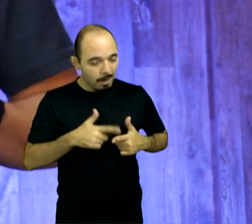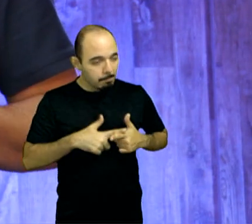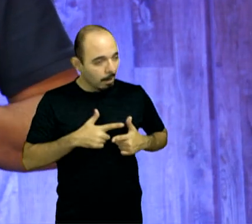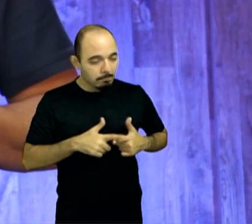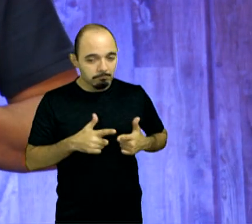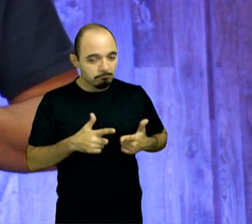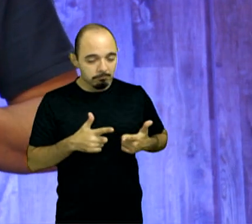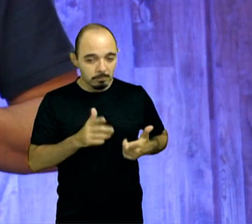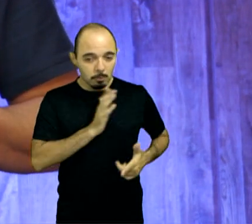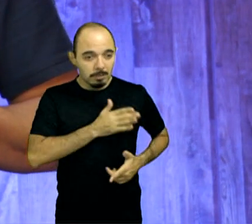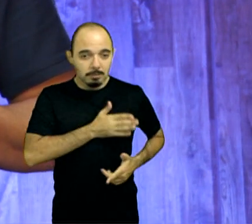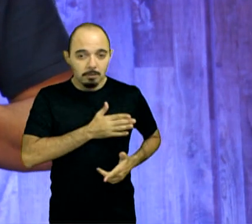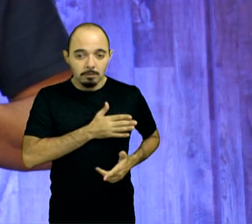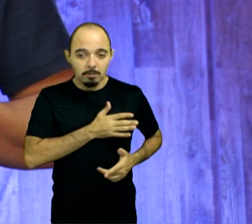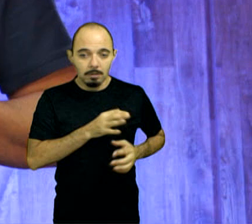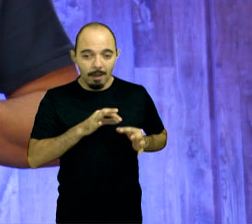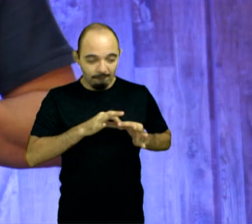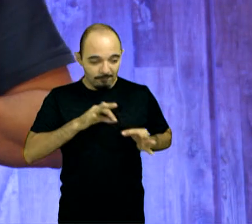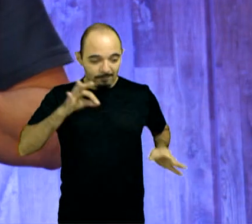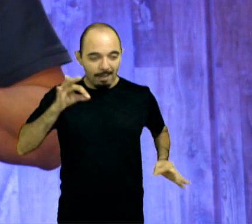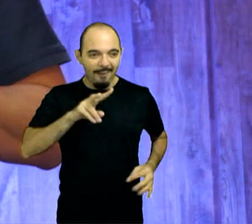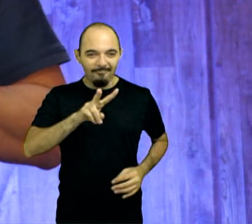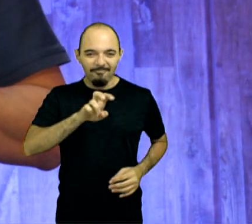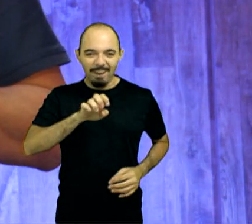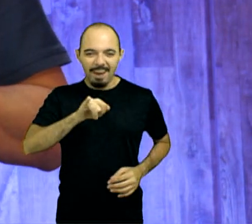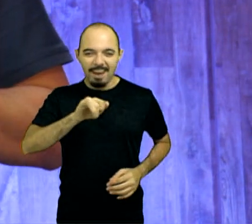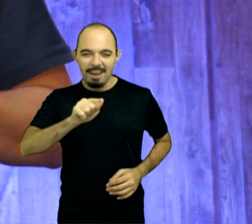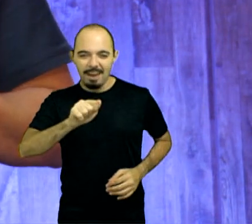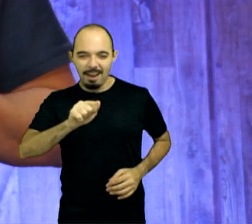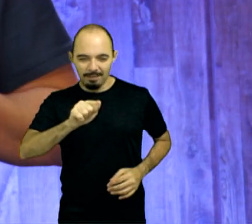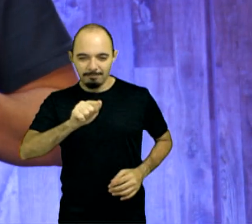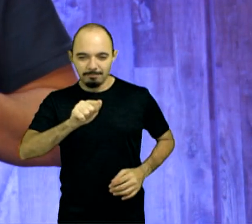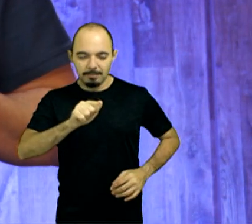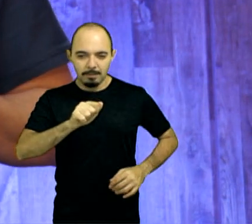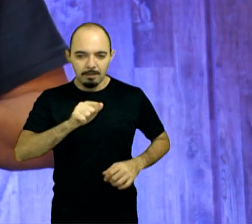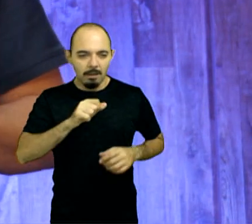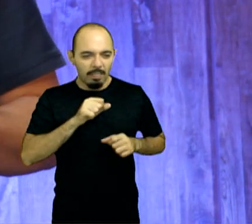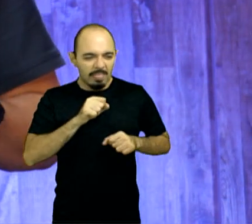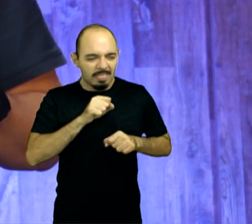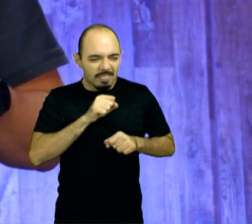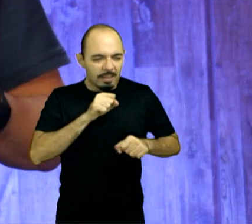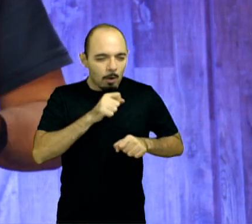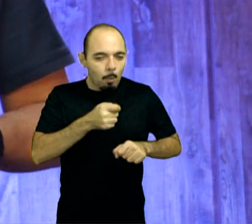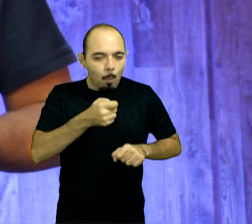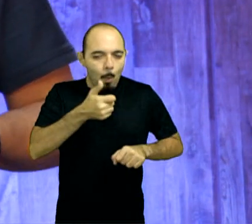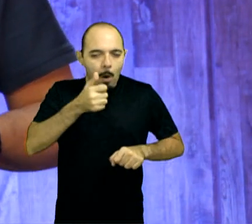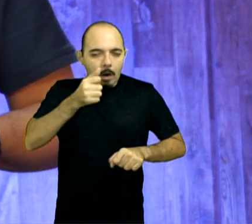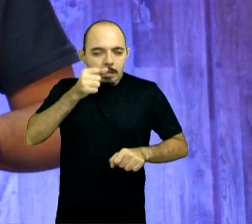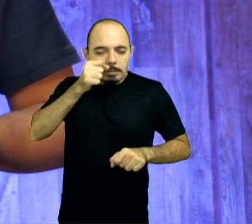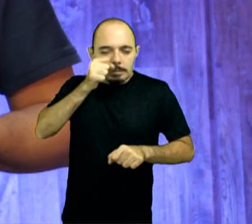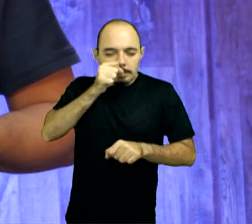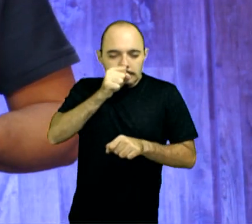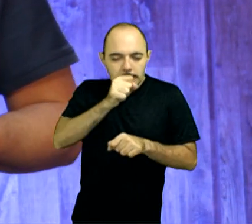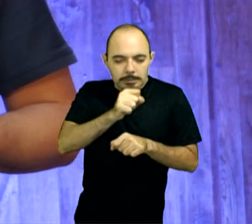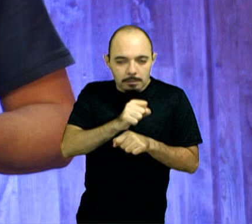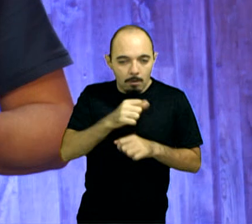totalmente obstruída. Então, assim, o seu organismo fez uma ponte de safena natural, o que na